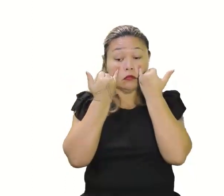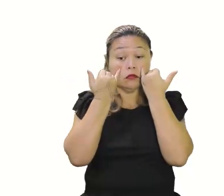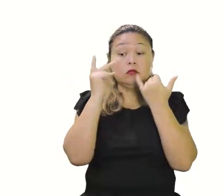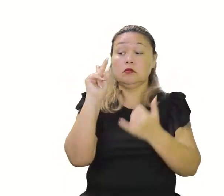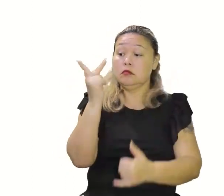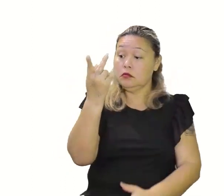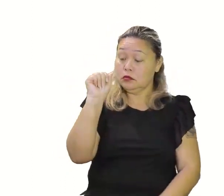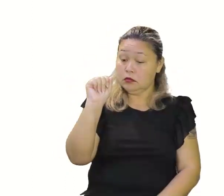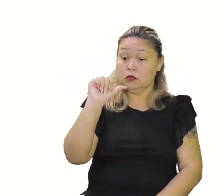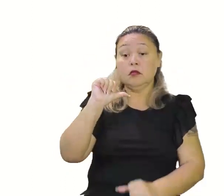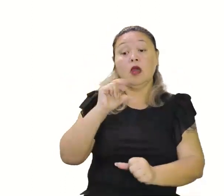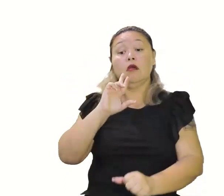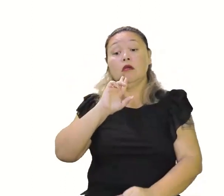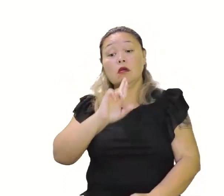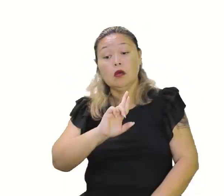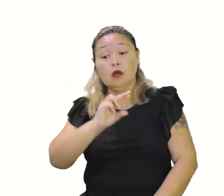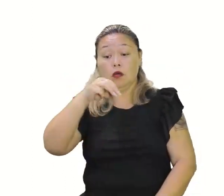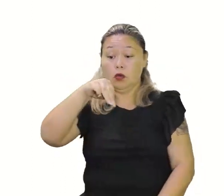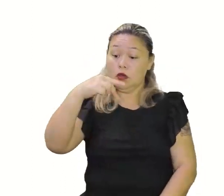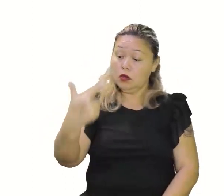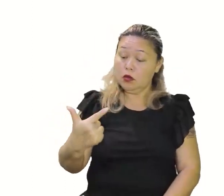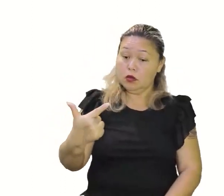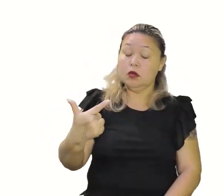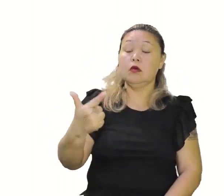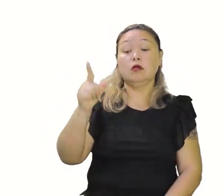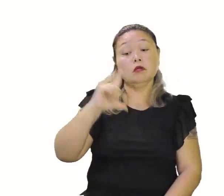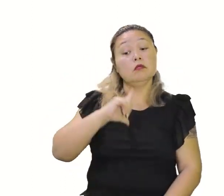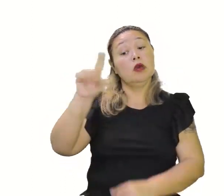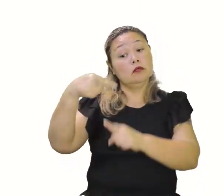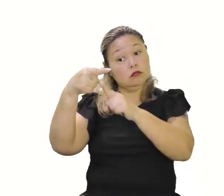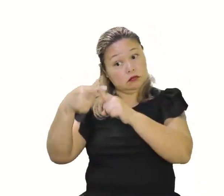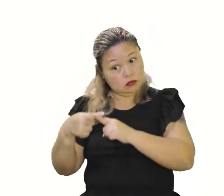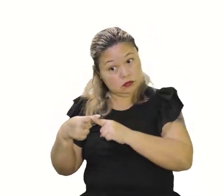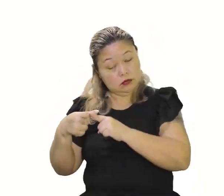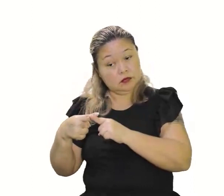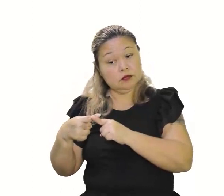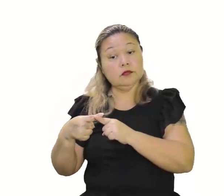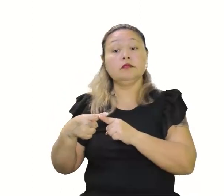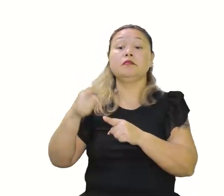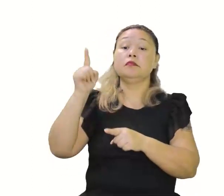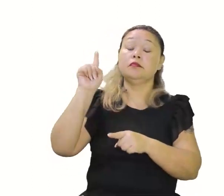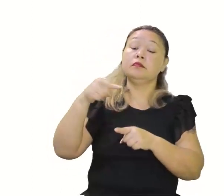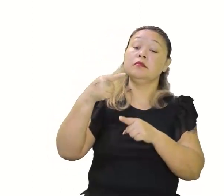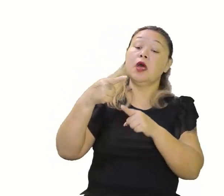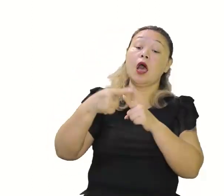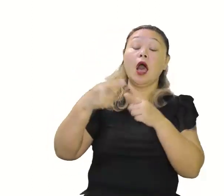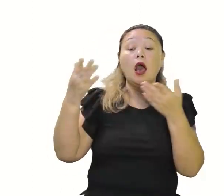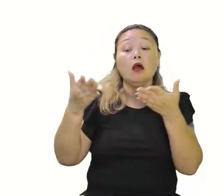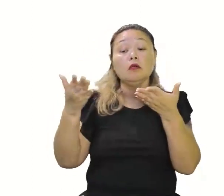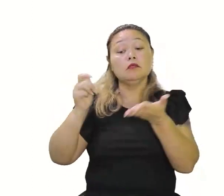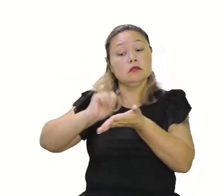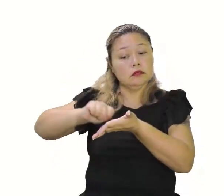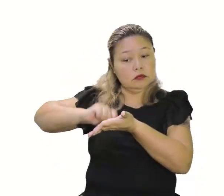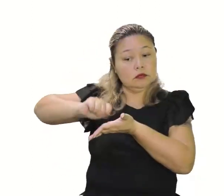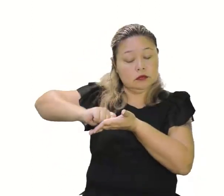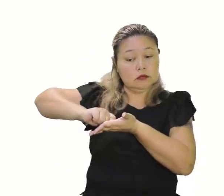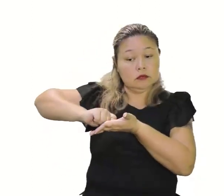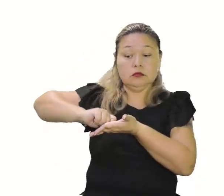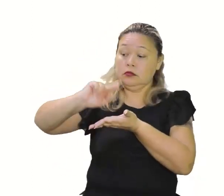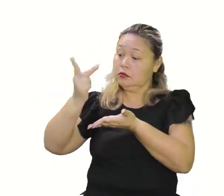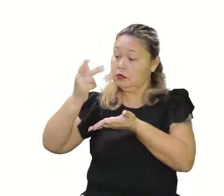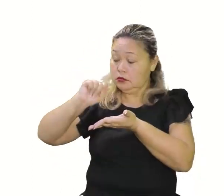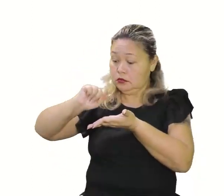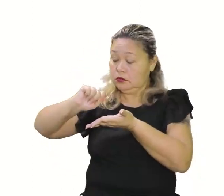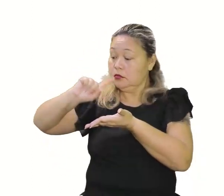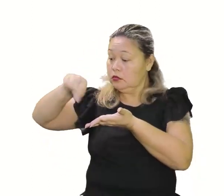hectares e que a resposta em metros quadrados, eu vou multiplicar. De hectares, já pode até anotar no caderno aí, ó, de hectares